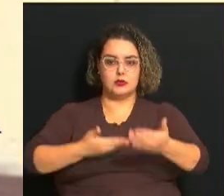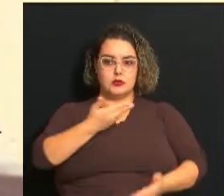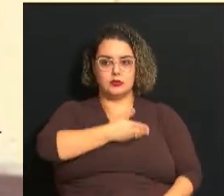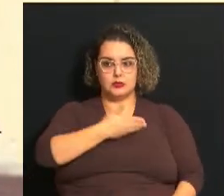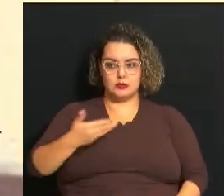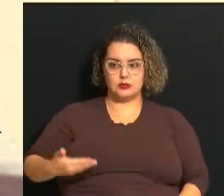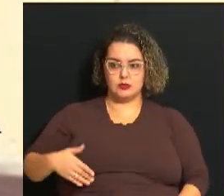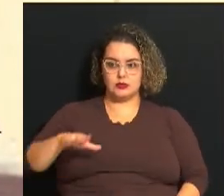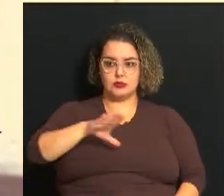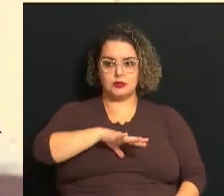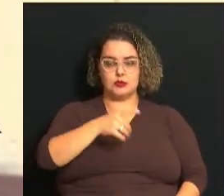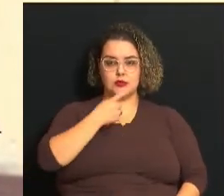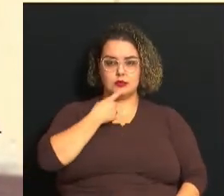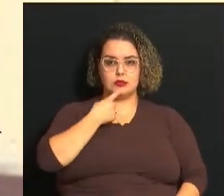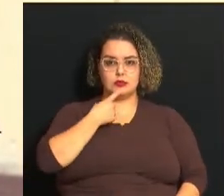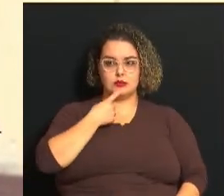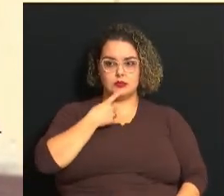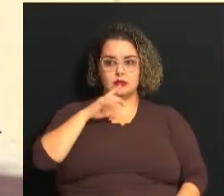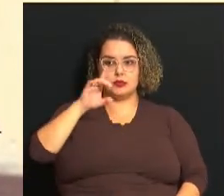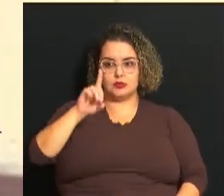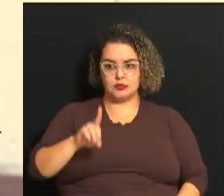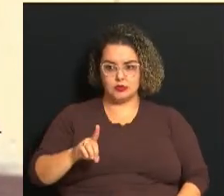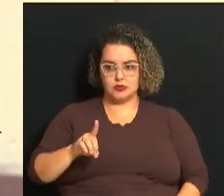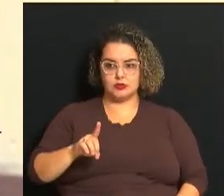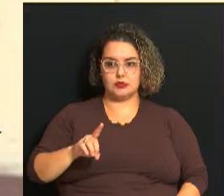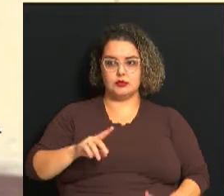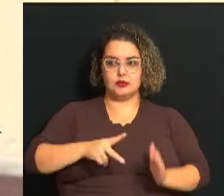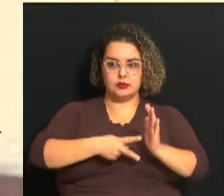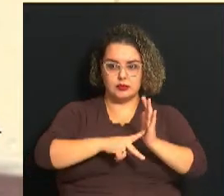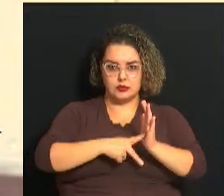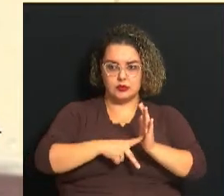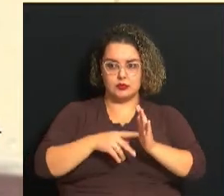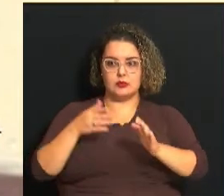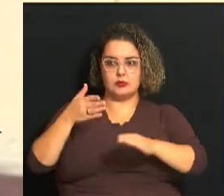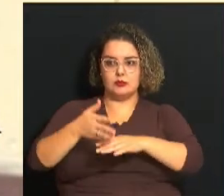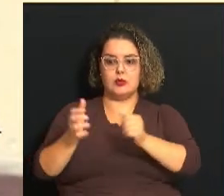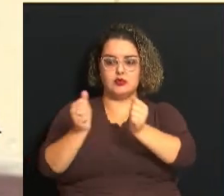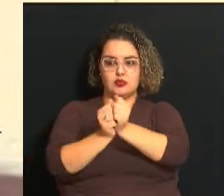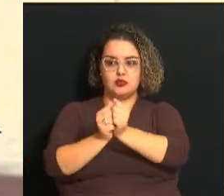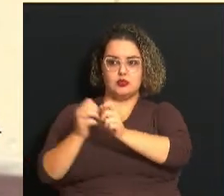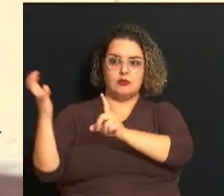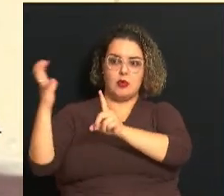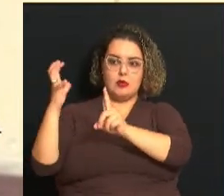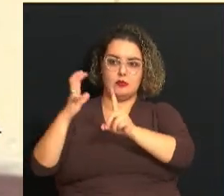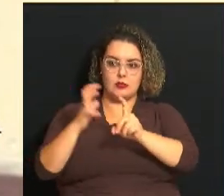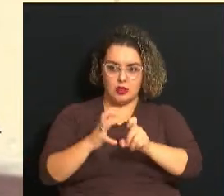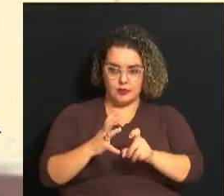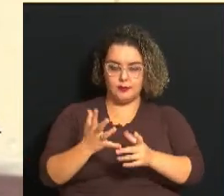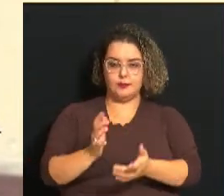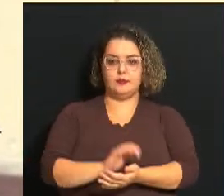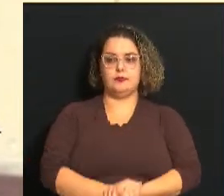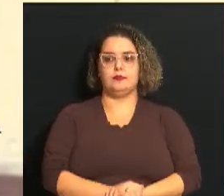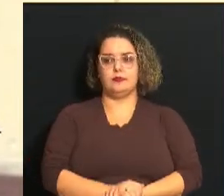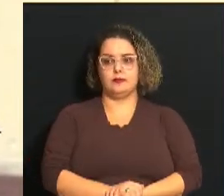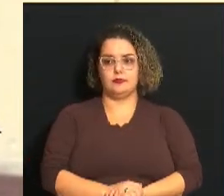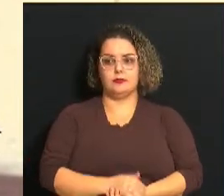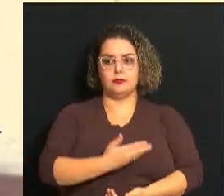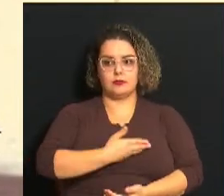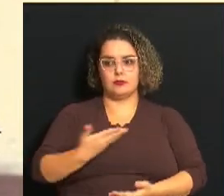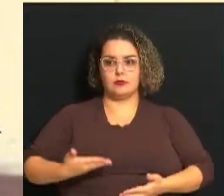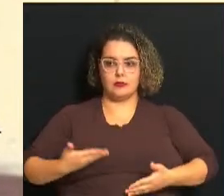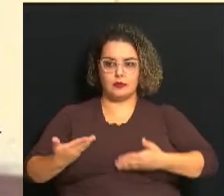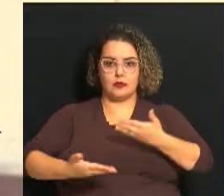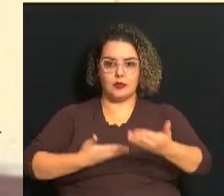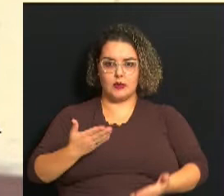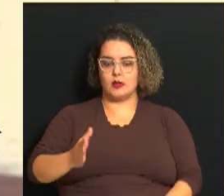municipais em Campinas a diretora sindical atual é parte da opressão e assédio moral oferecido aos servidores que